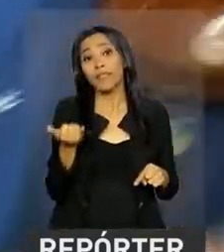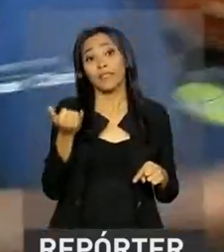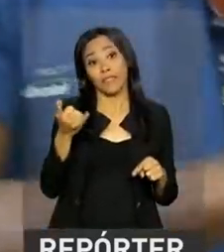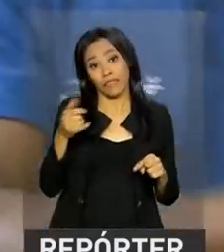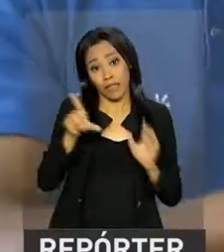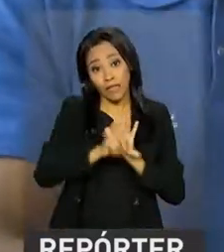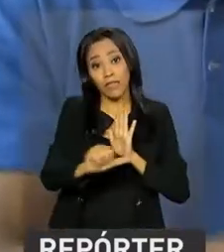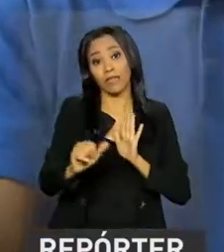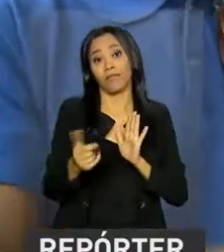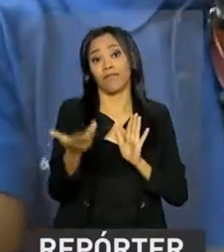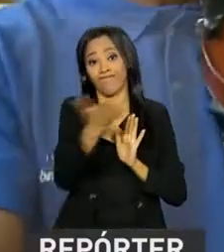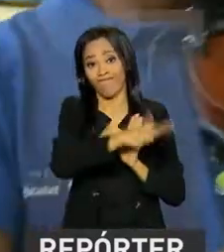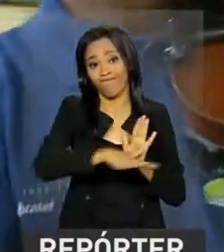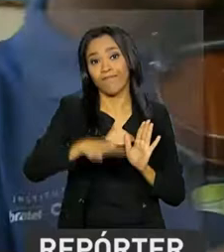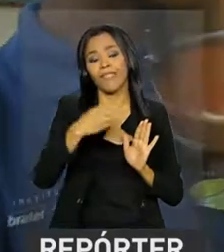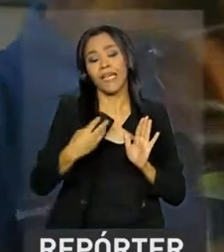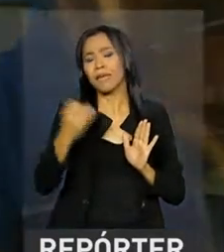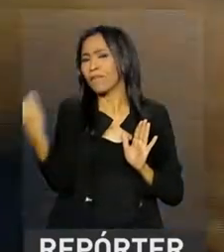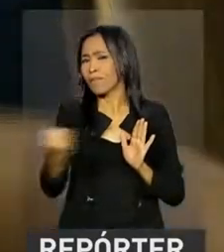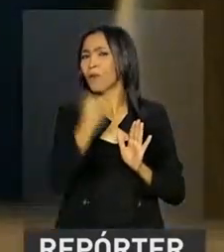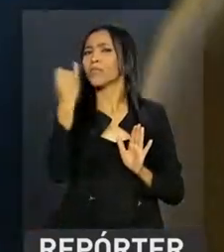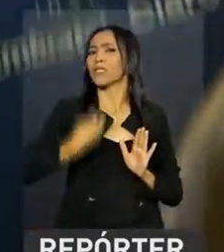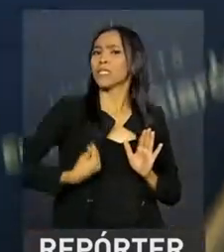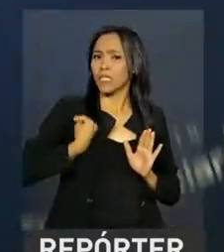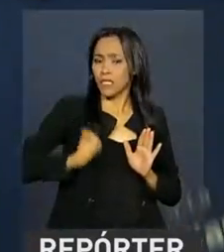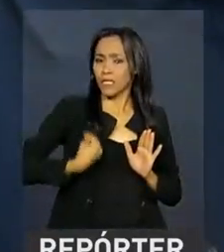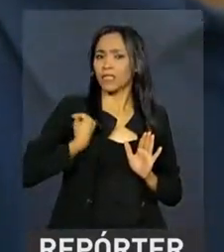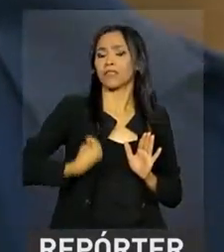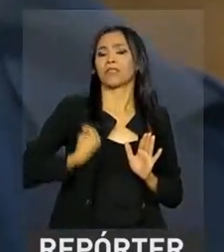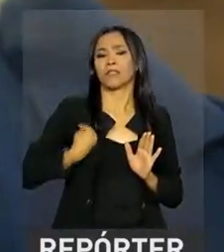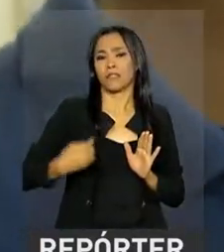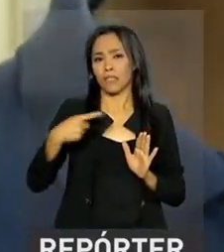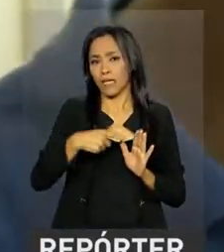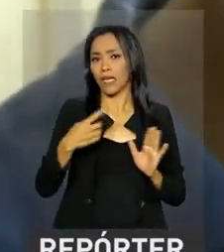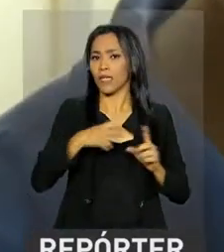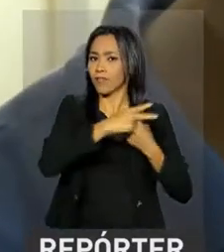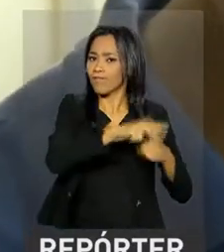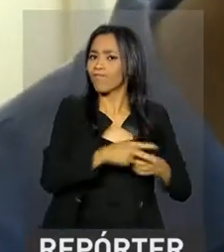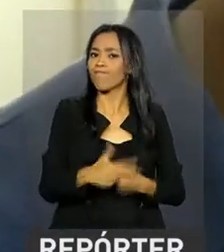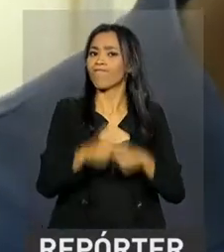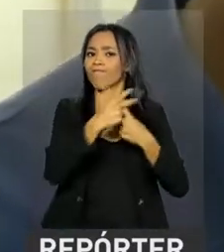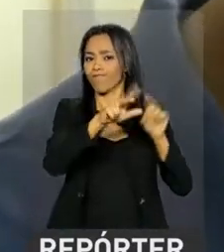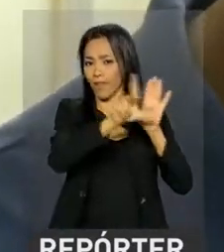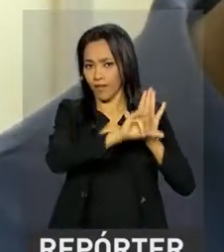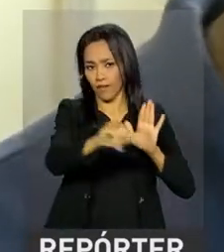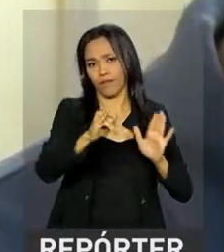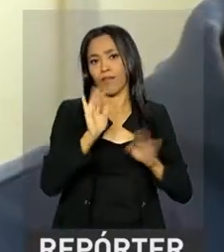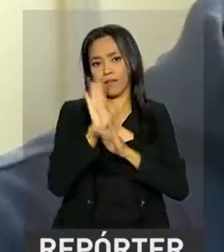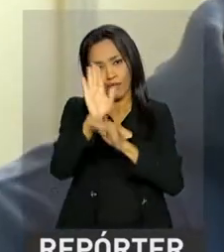leis, entende? É muito importante que elas existam e que elas se aprimorem cada vez mais.